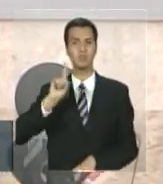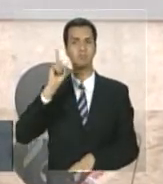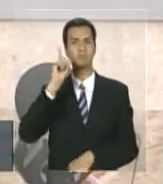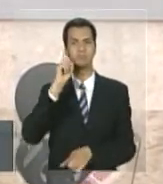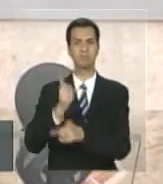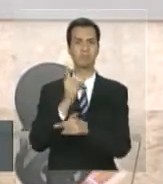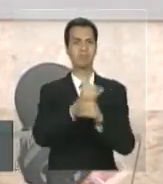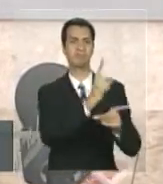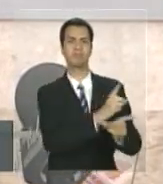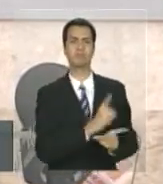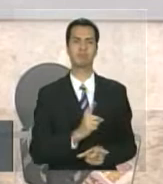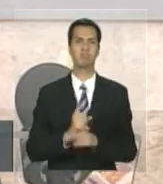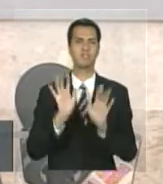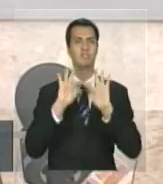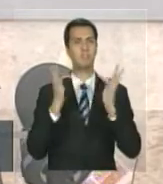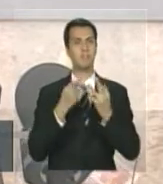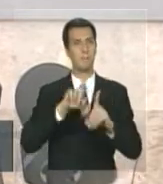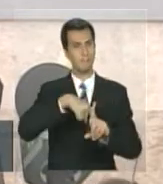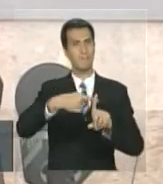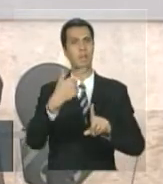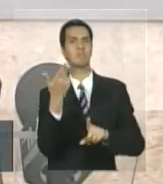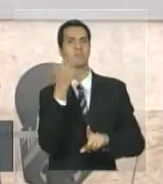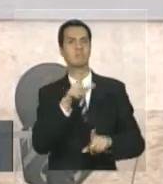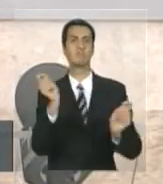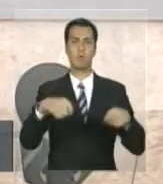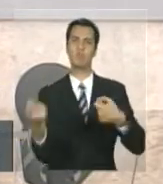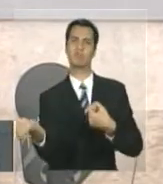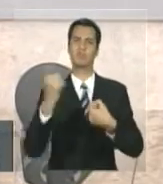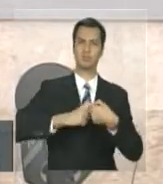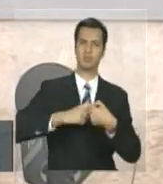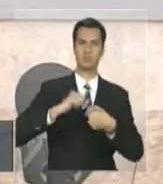Portanto, são todos Bolsa Família.